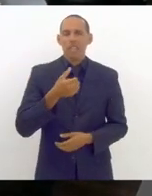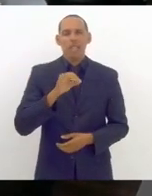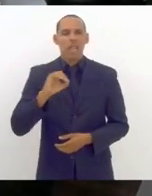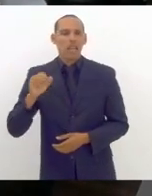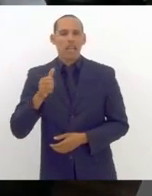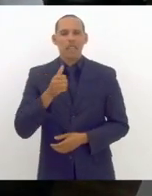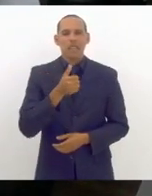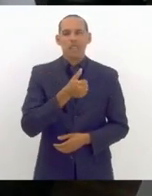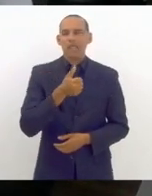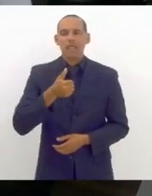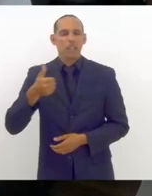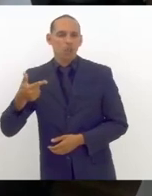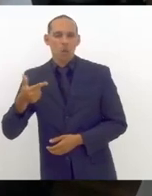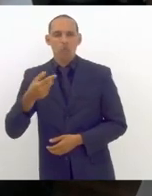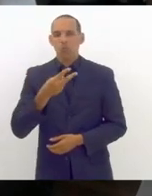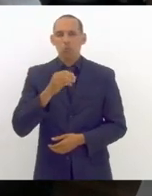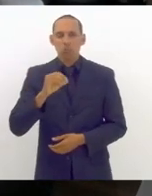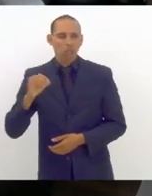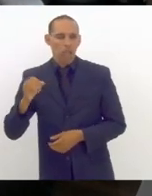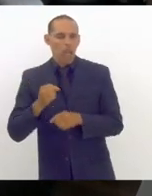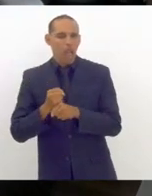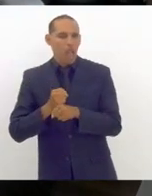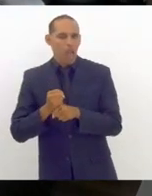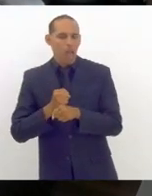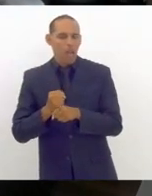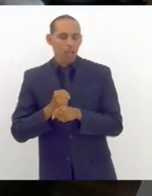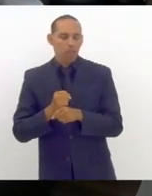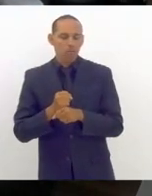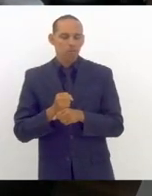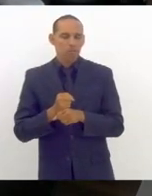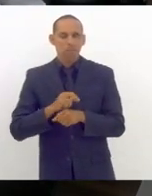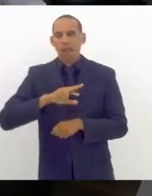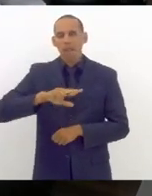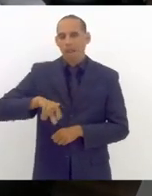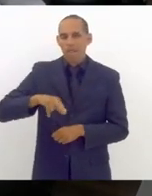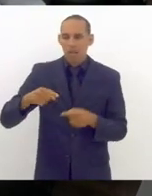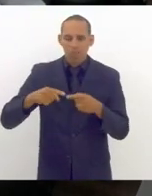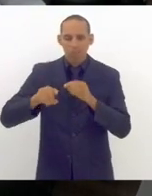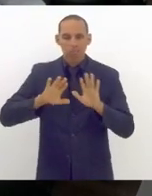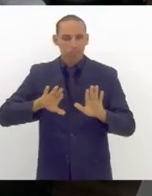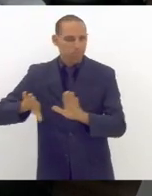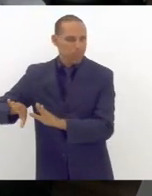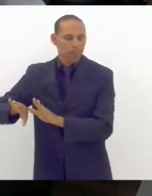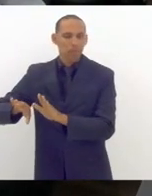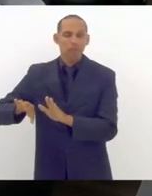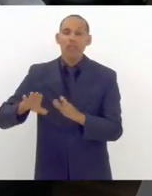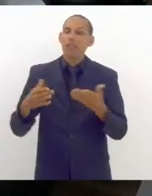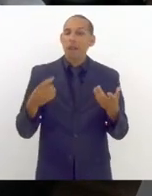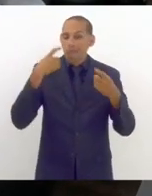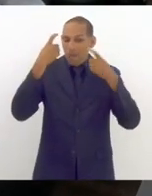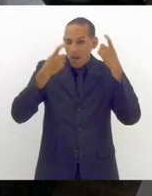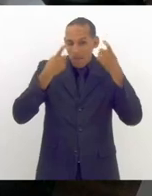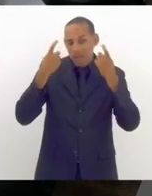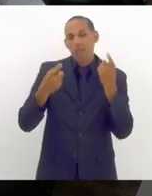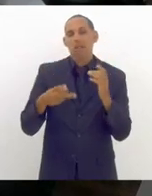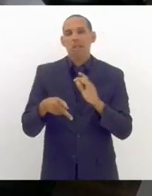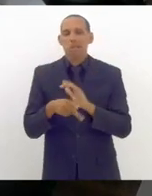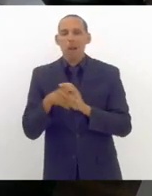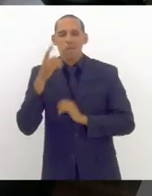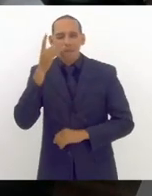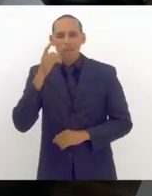200 anos etc Então não é essa questão Então também não há uma preocupação